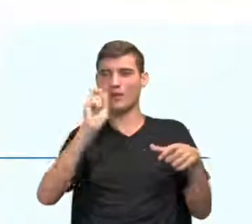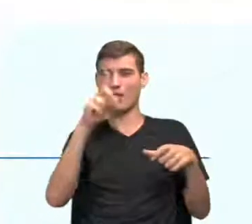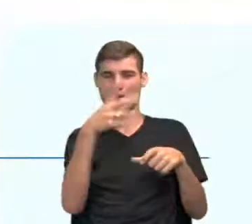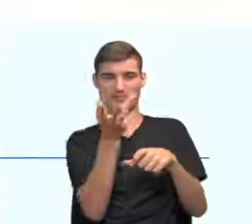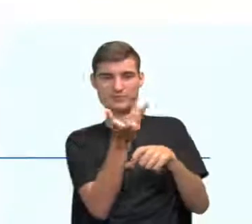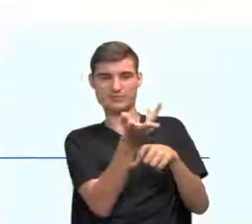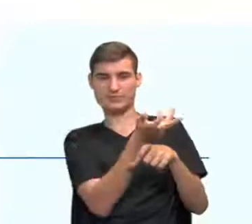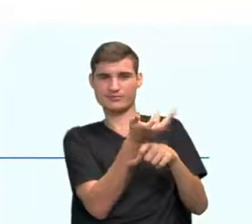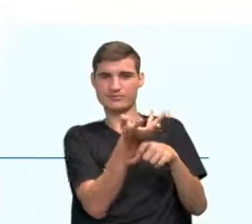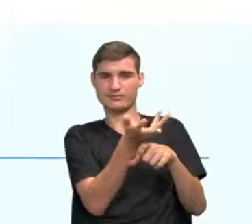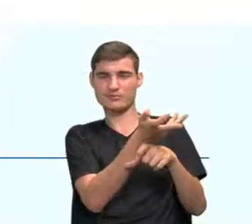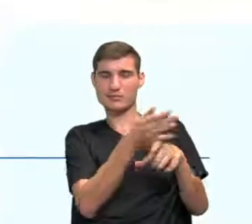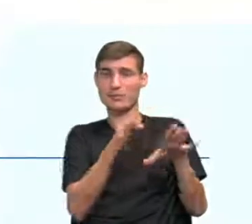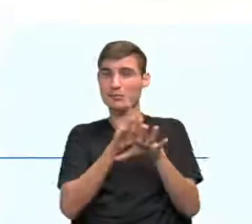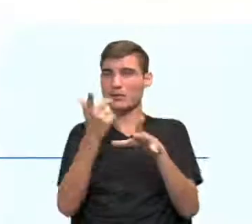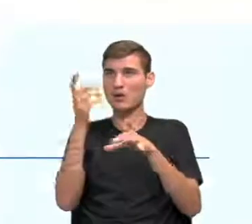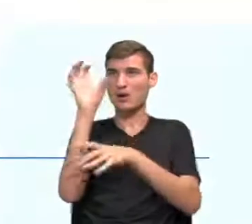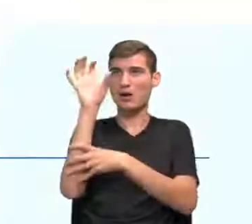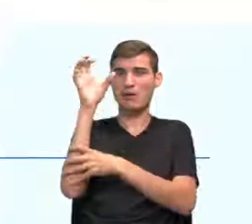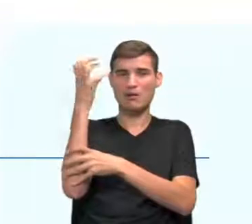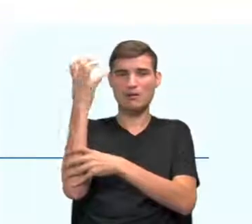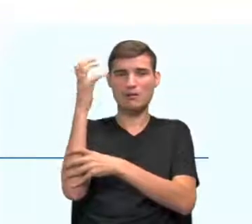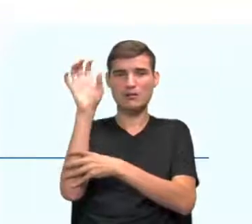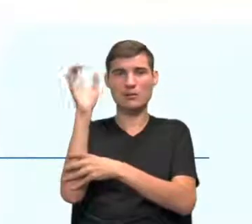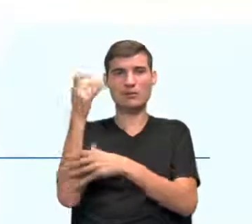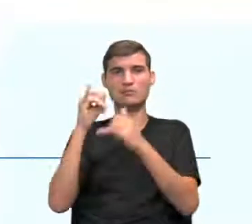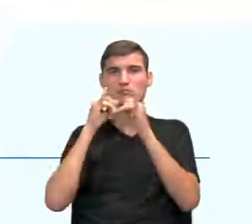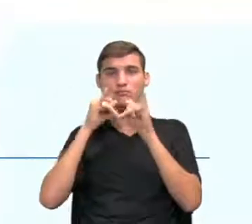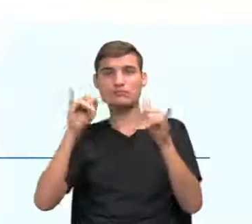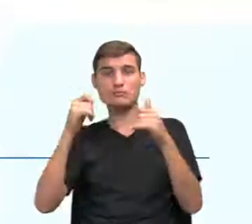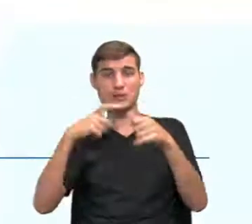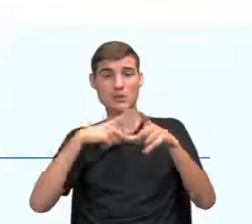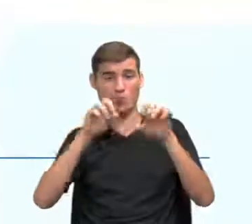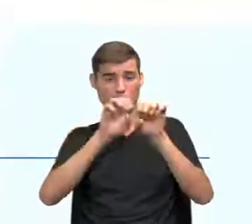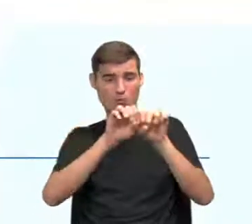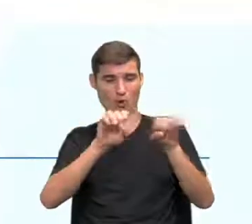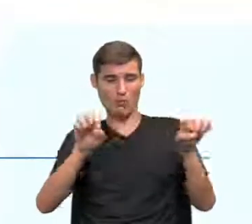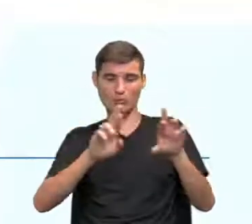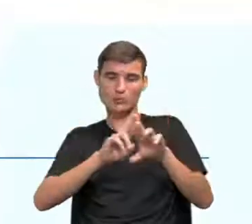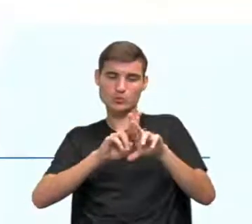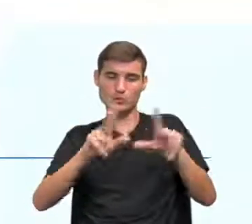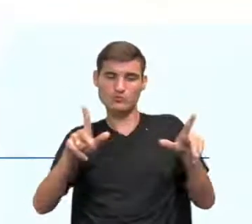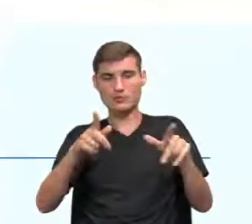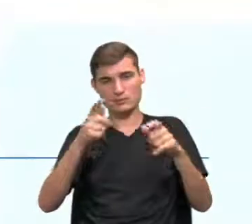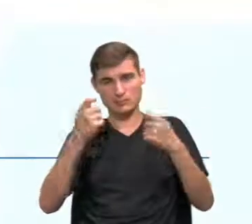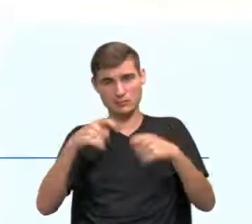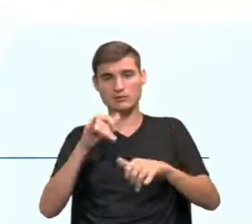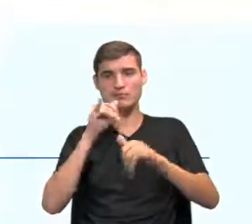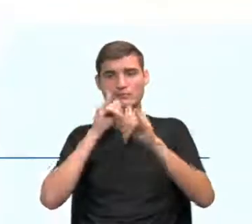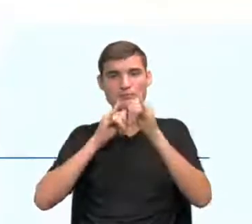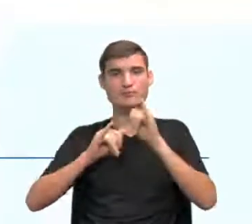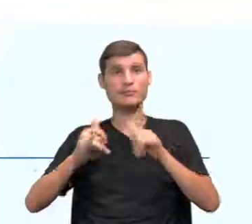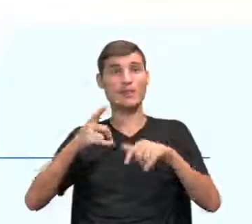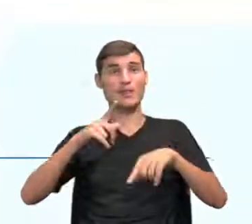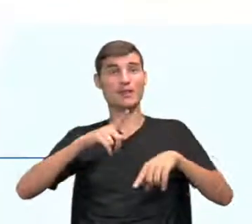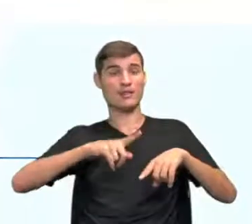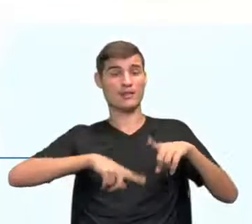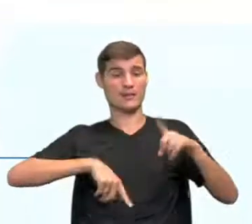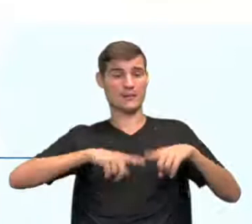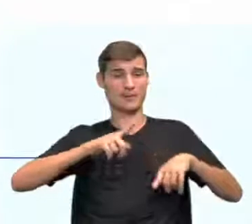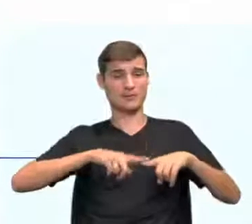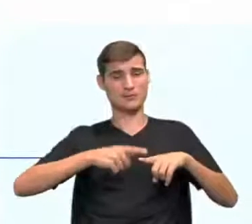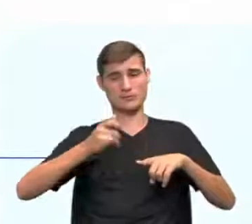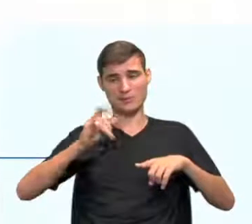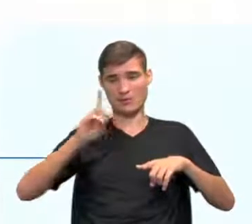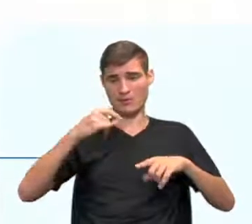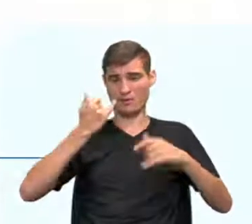comprar receptor, transmissor, precisa instalar um cabo diferente, vai ter que falar o que ele tem que fazer de equipamentos, falar